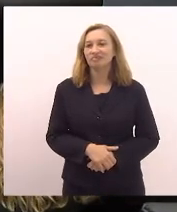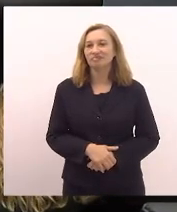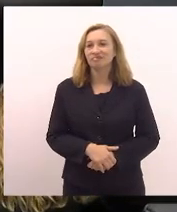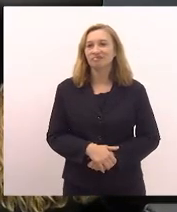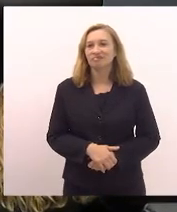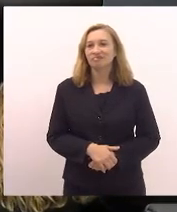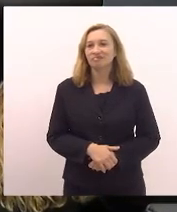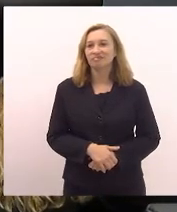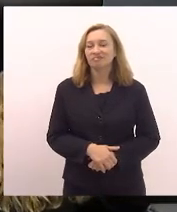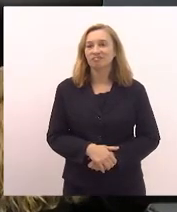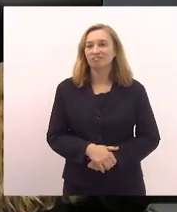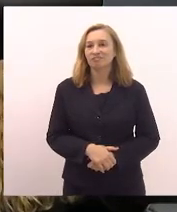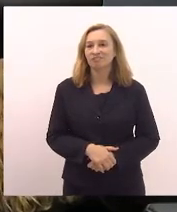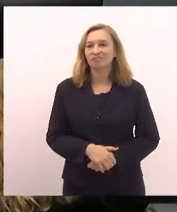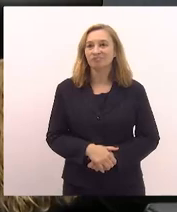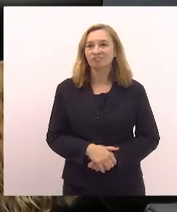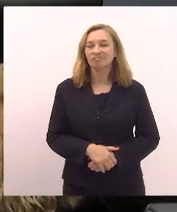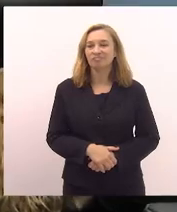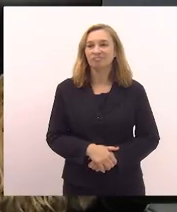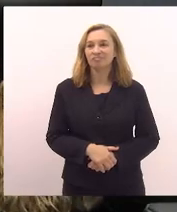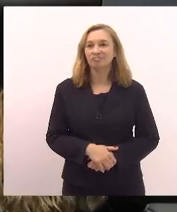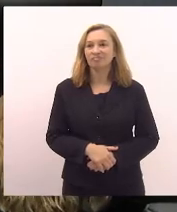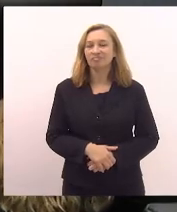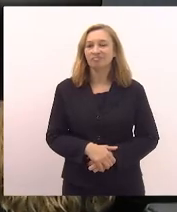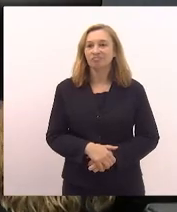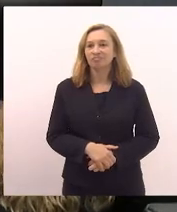dela. Acende aí, Claudinha.